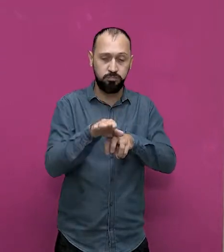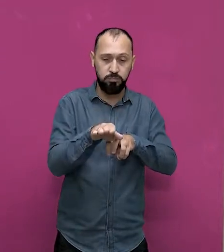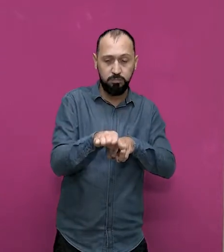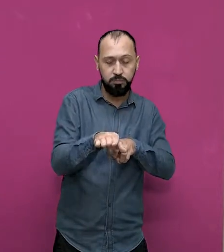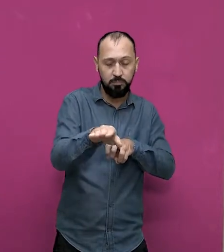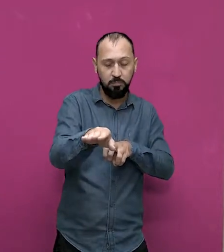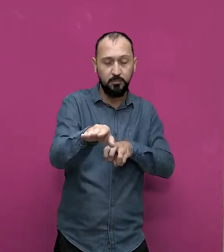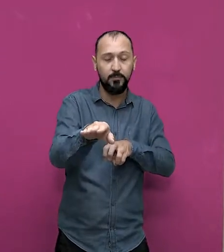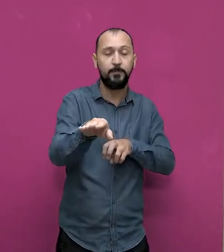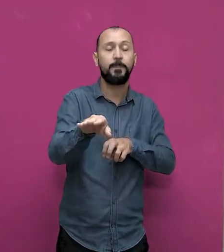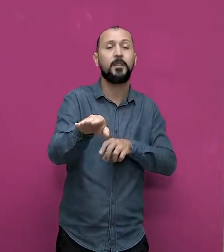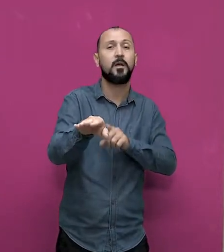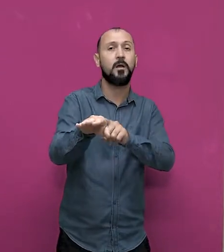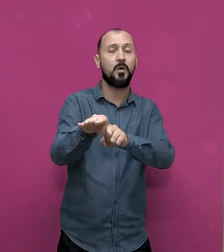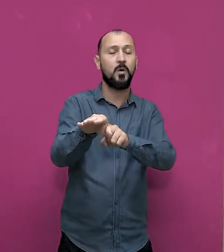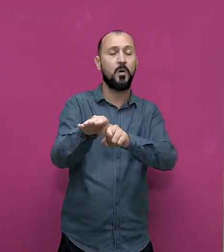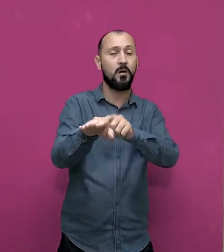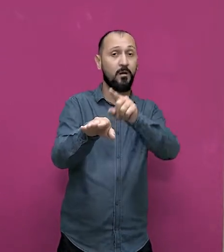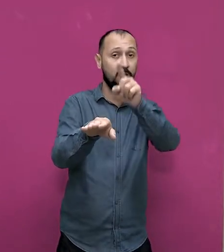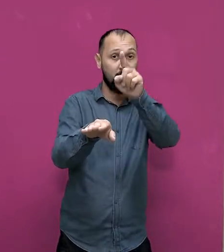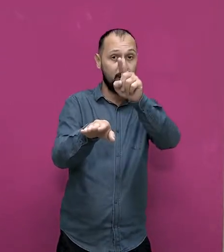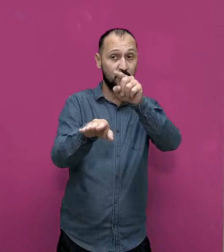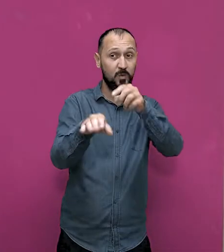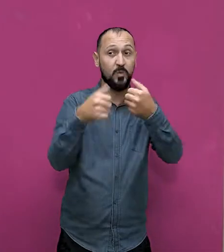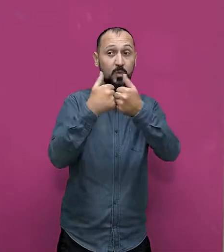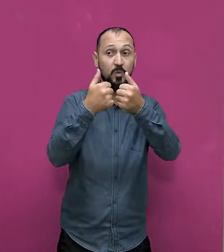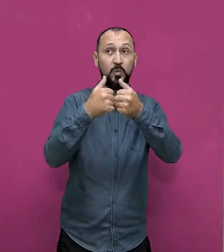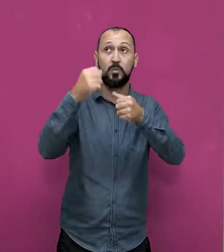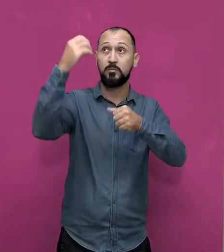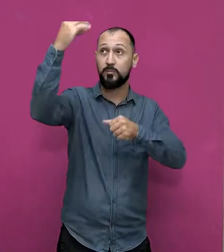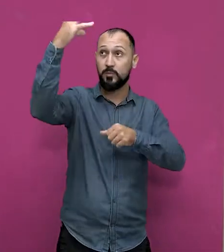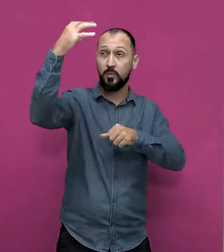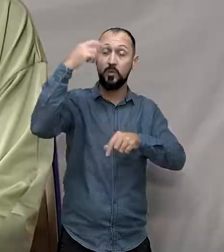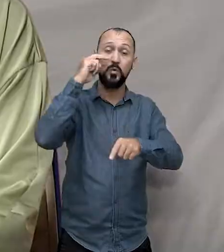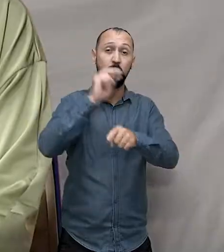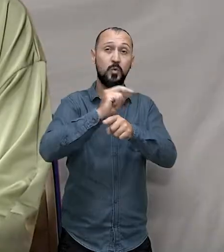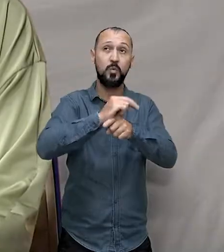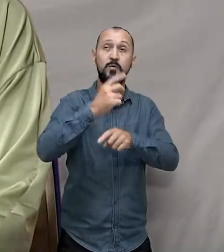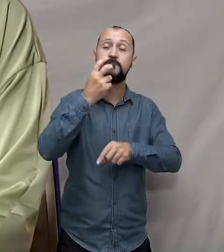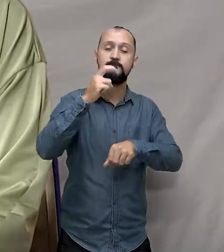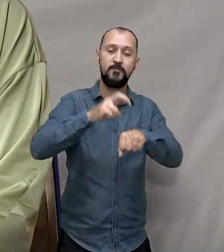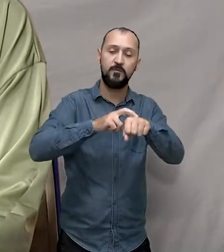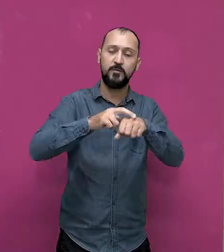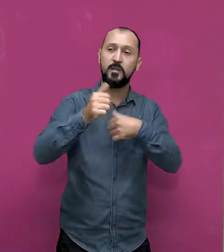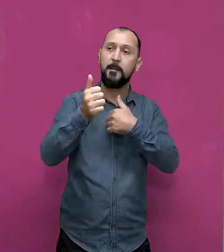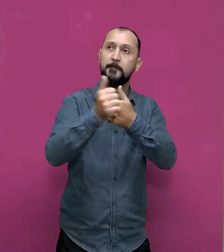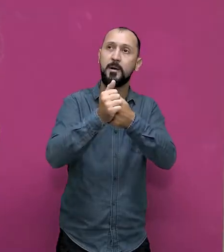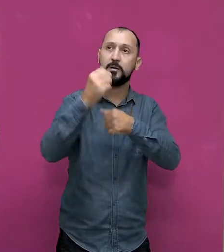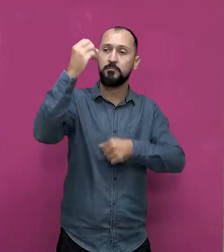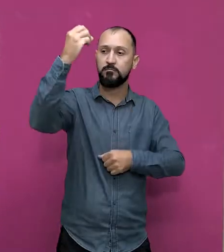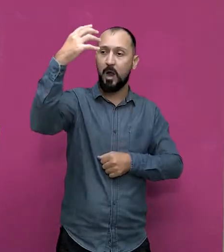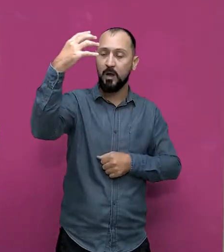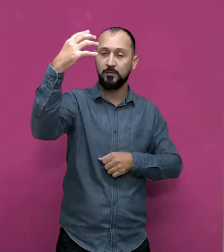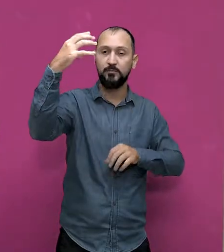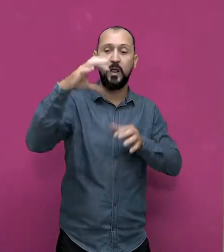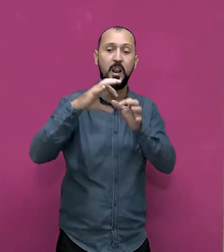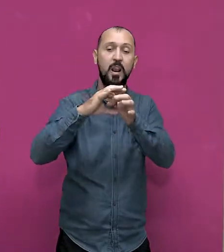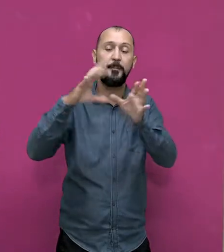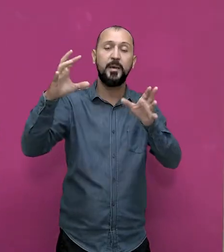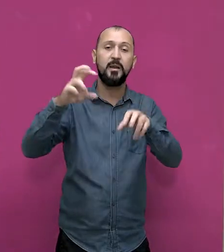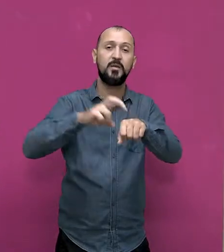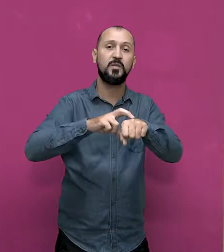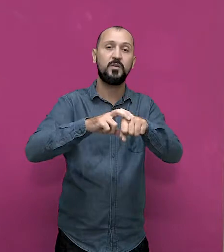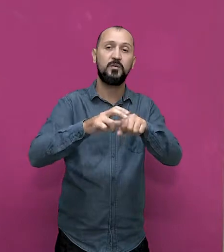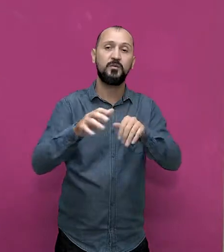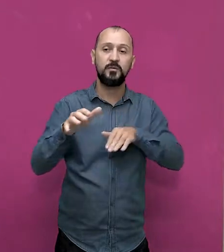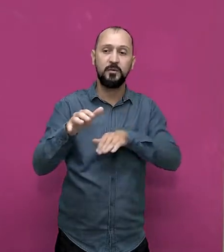chega. O GPS do ônibus conversa com o controlador que está no semáforo e quando o ônibus está chegando, ele vai